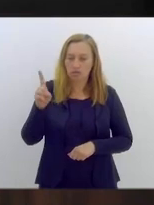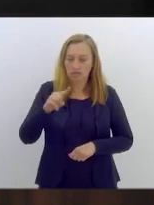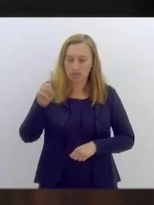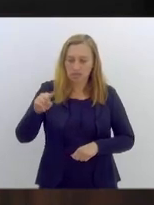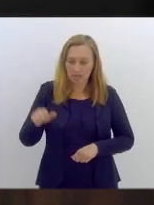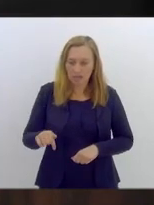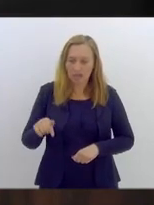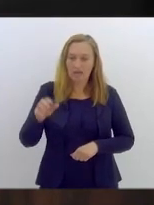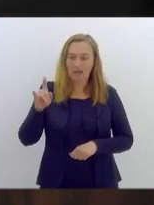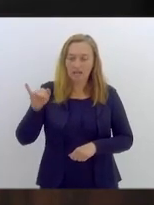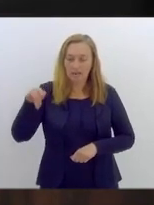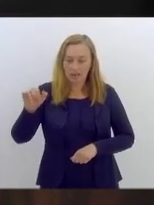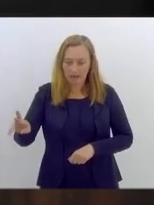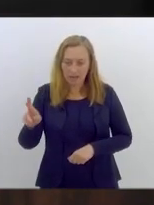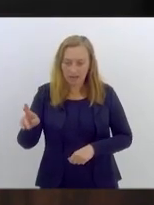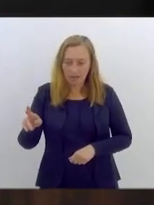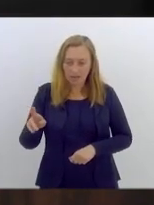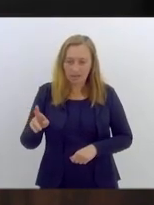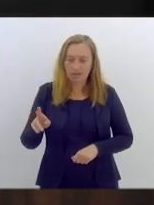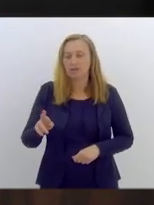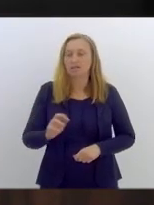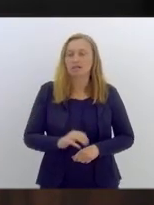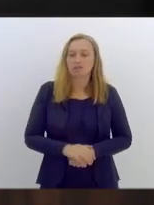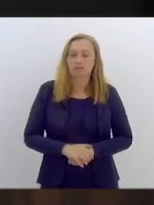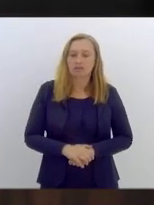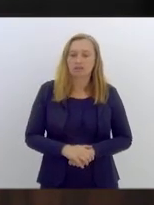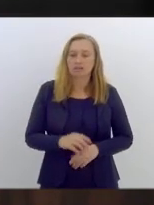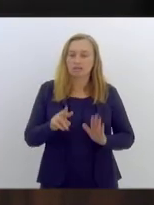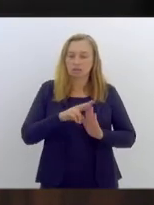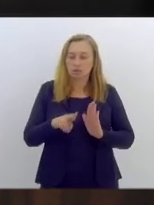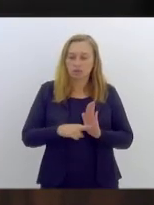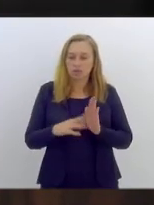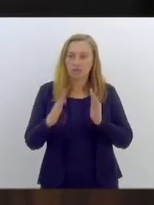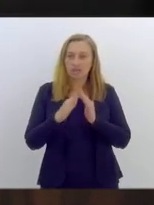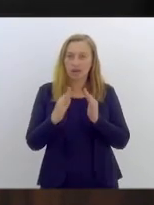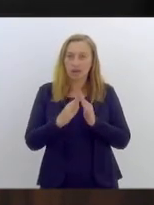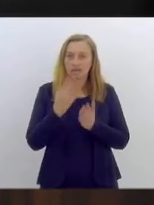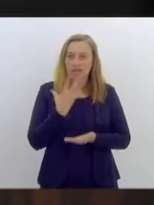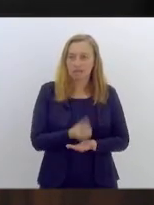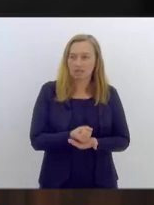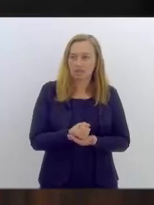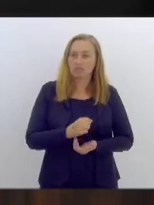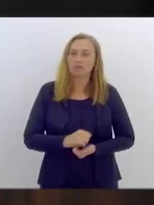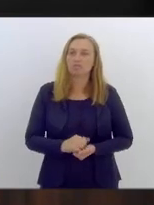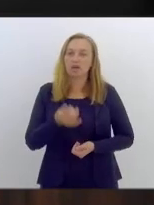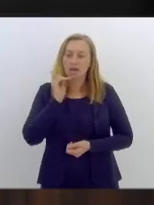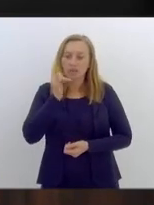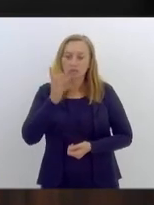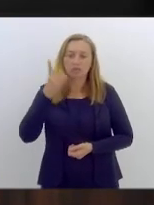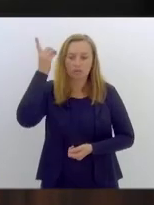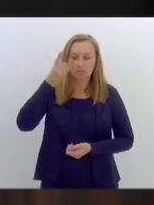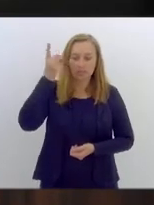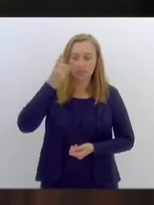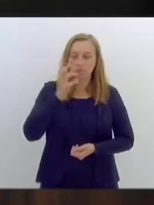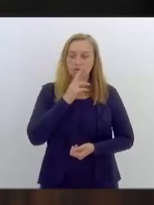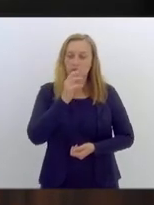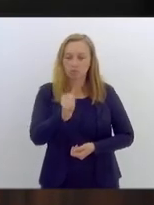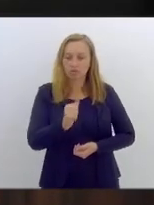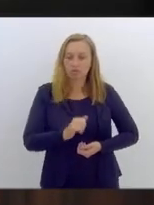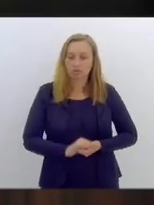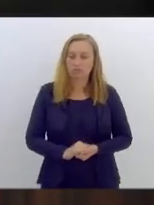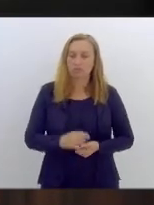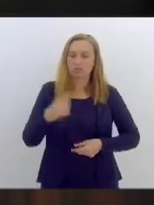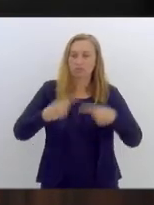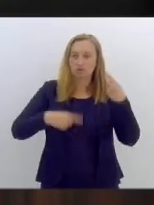Luiz Vila Verde Oliveira, parecer da Comissão de Normas Internas, proposição externa favorável. Relator, deputado Rodrigo Amorim.